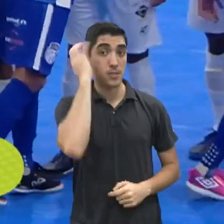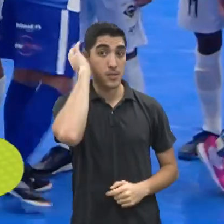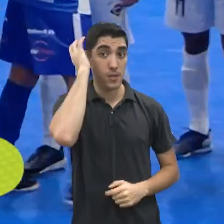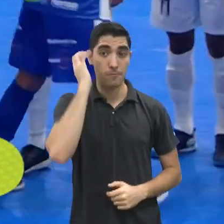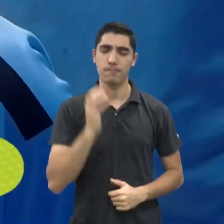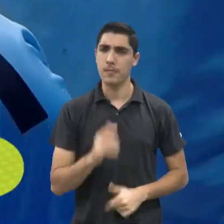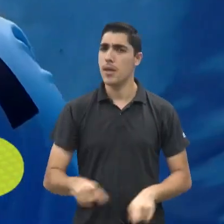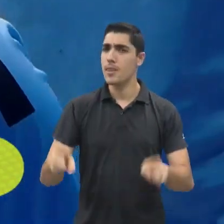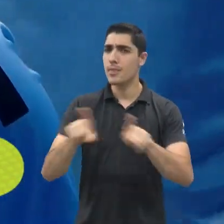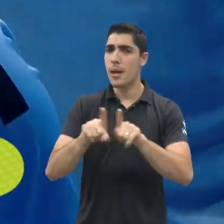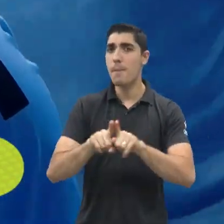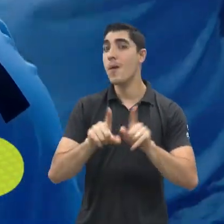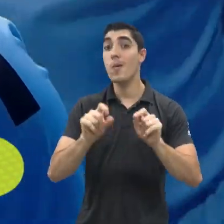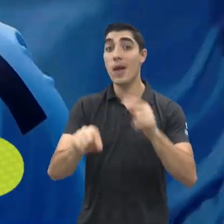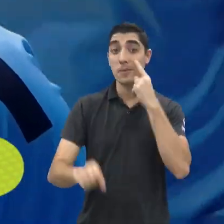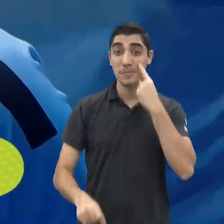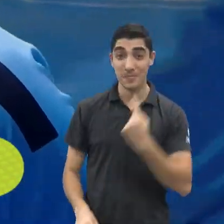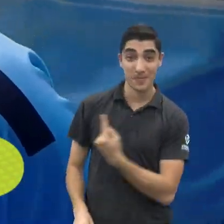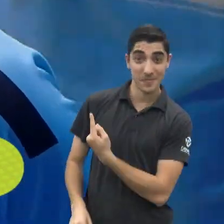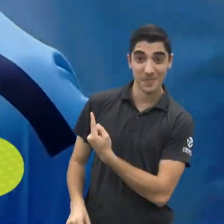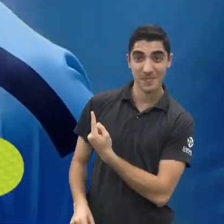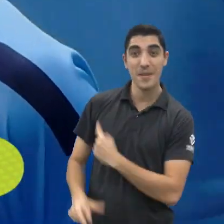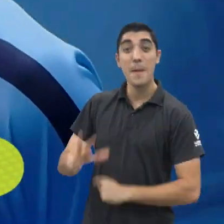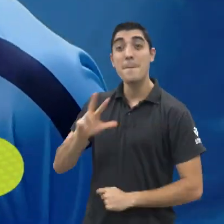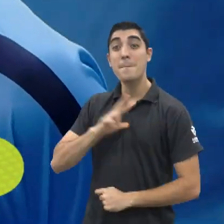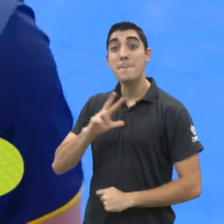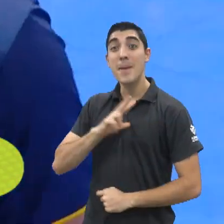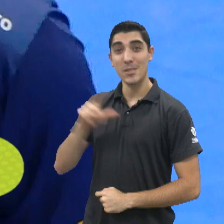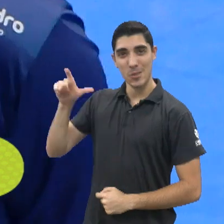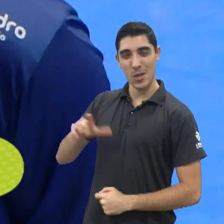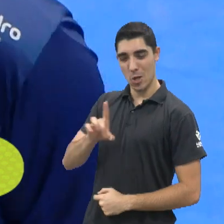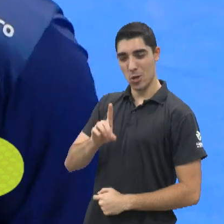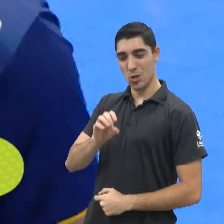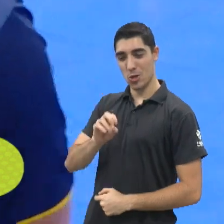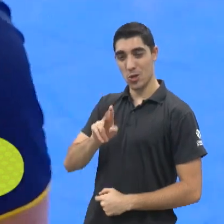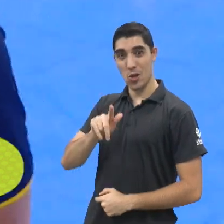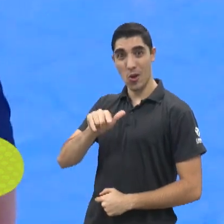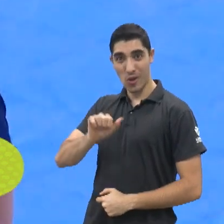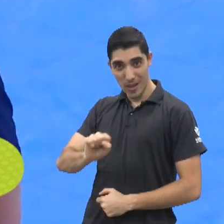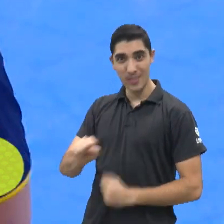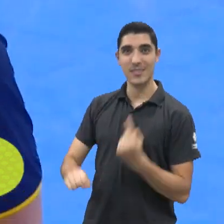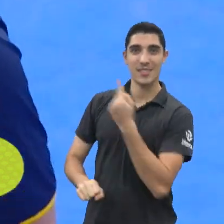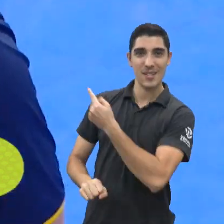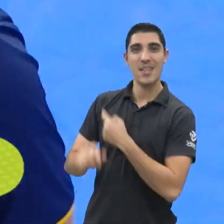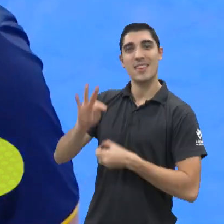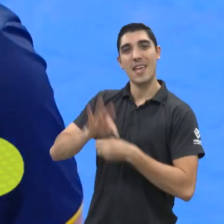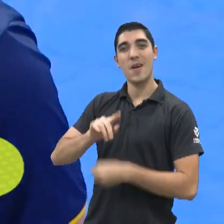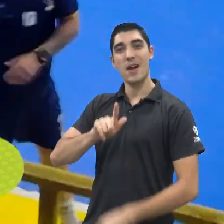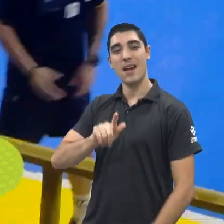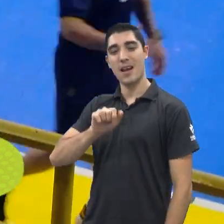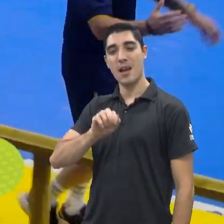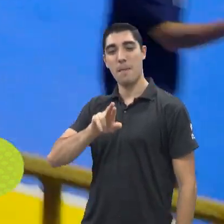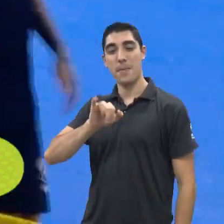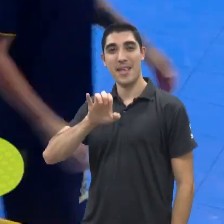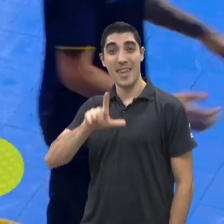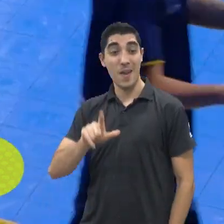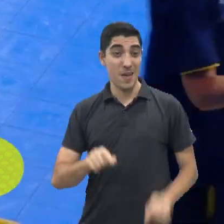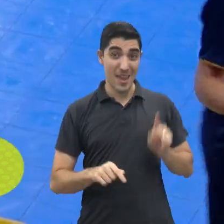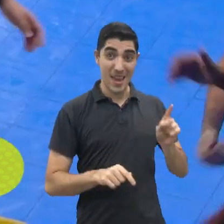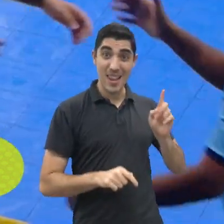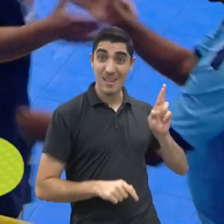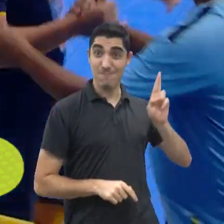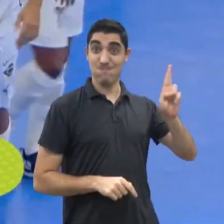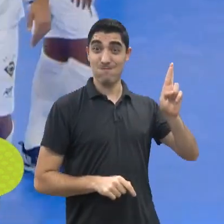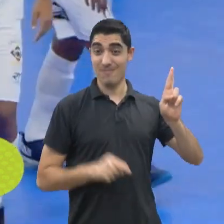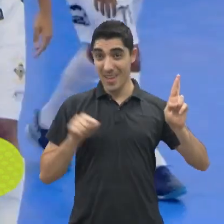um pano de fundo para um duelo particular entre Douglas Navas e Gabriel Oliveira, o mestre e o pupilo que trabalharam juntos